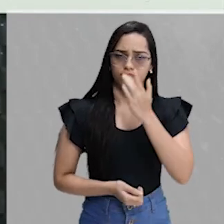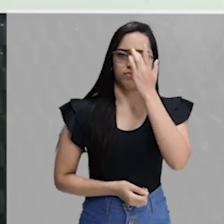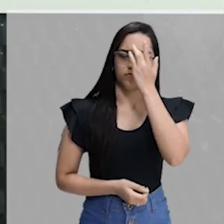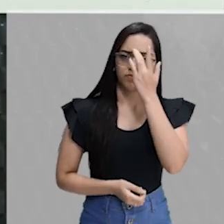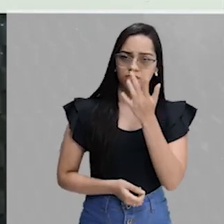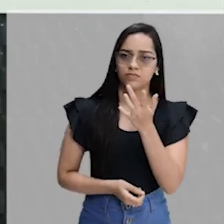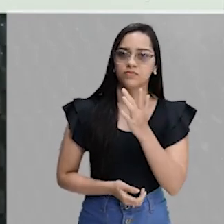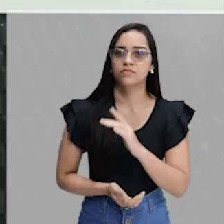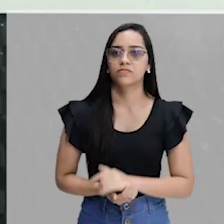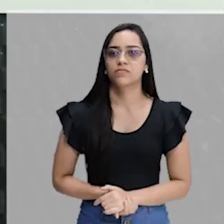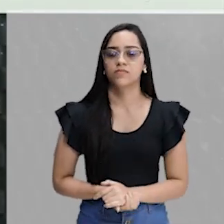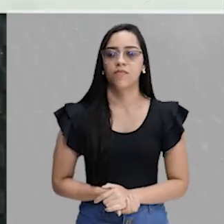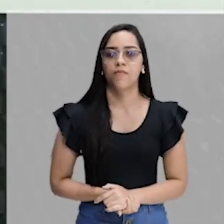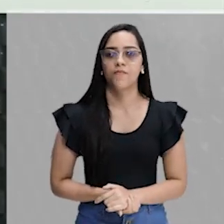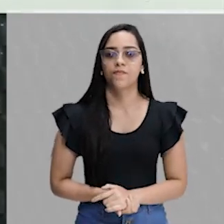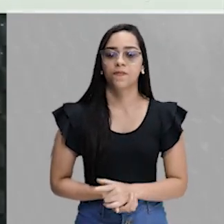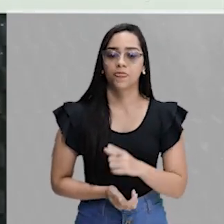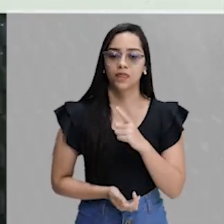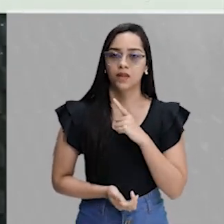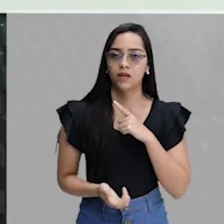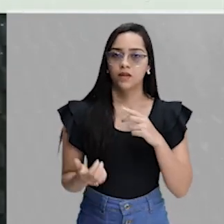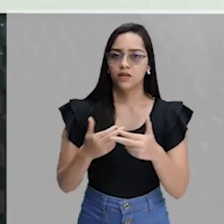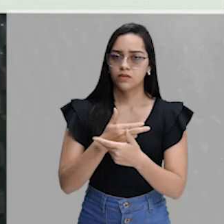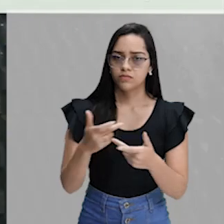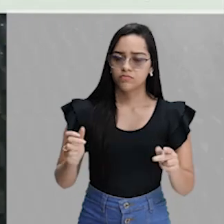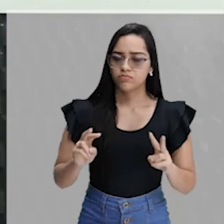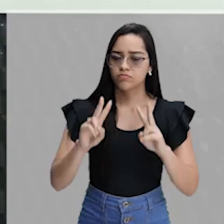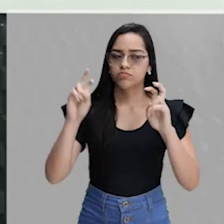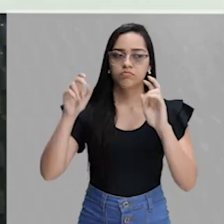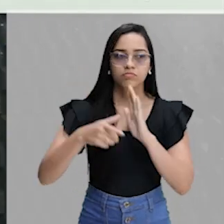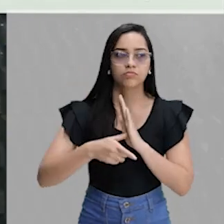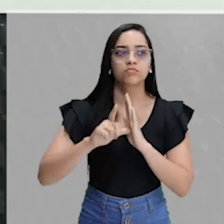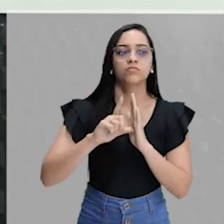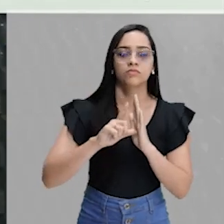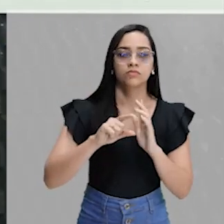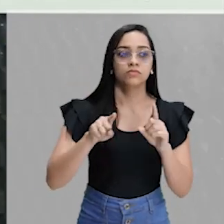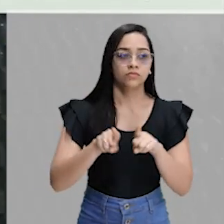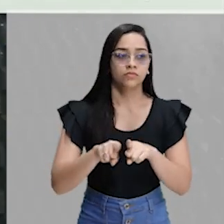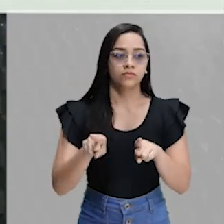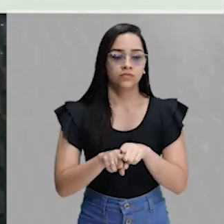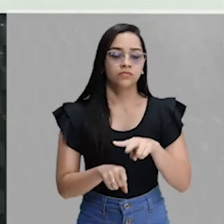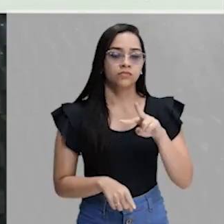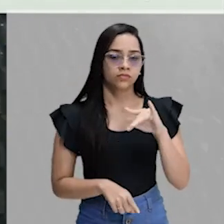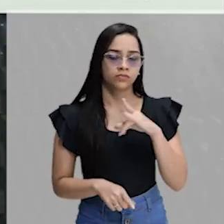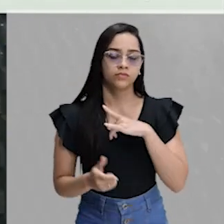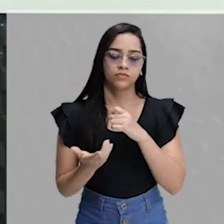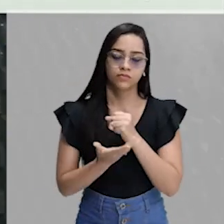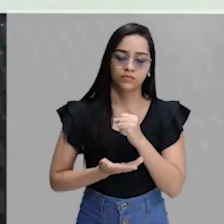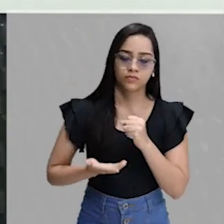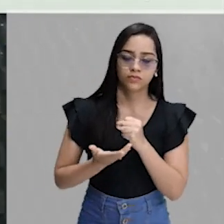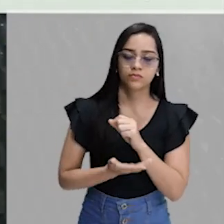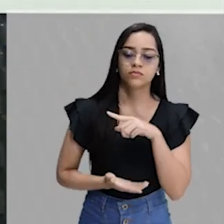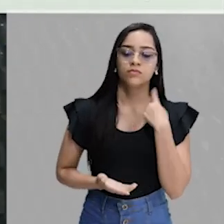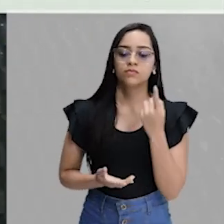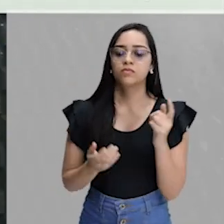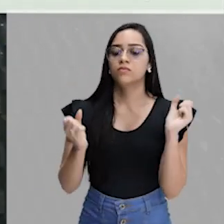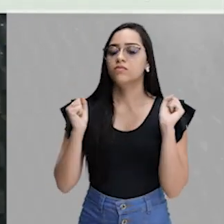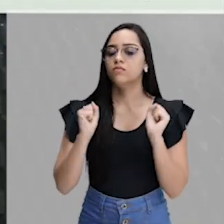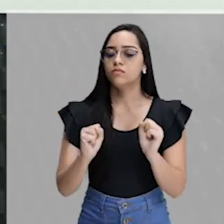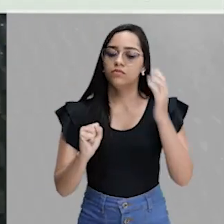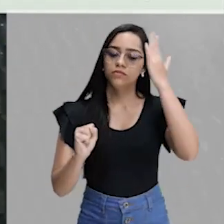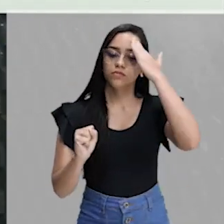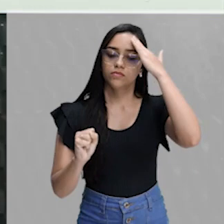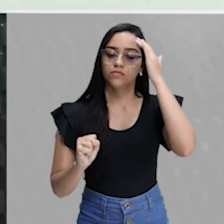né? Existem assuntos anteriores, né? Que vão dar uma base para que a gente entenda aqui a